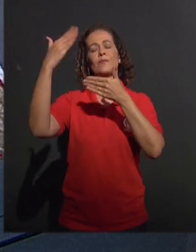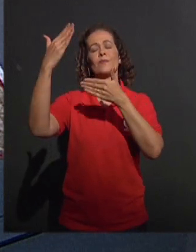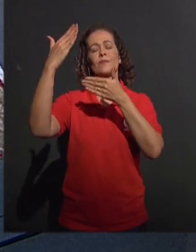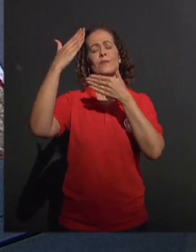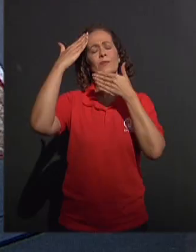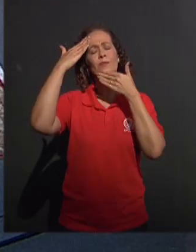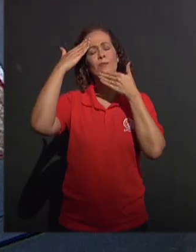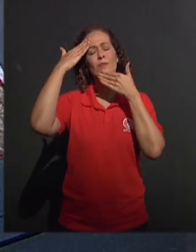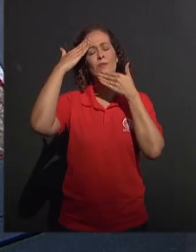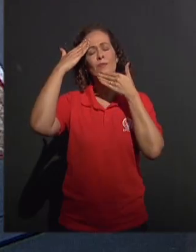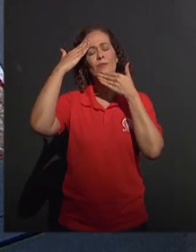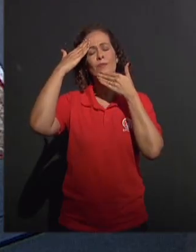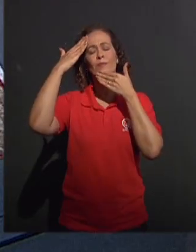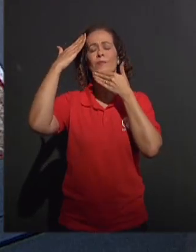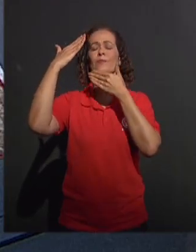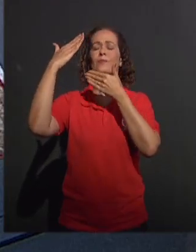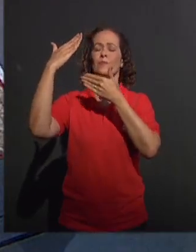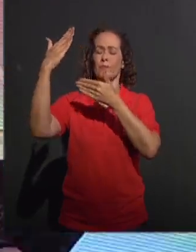Obrigado.